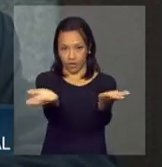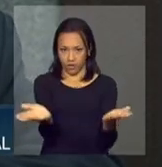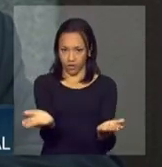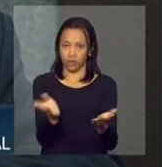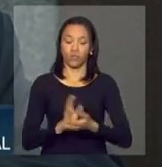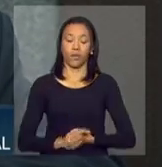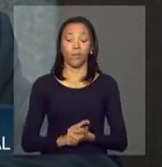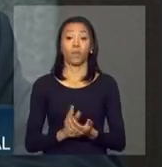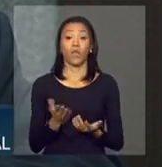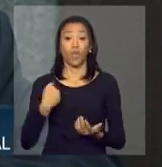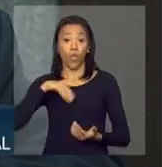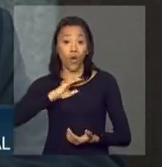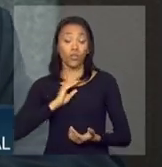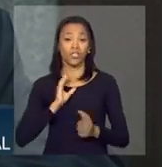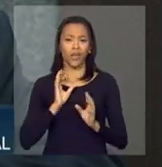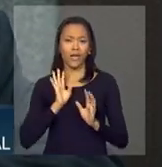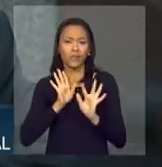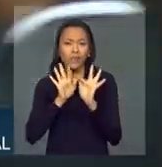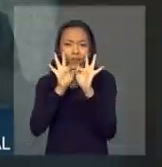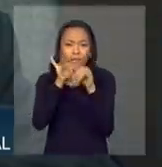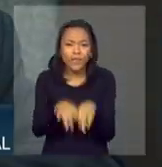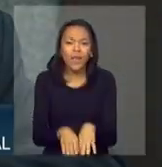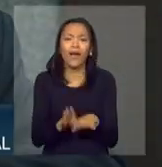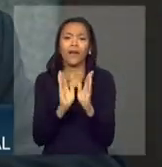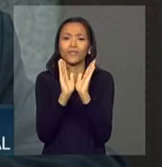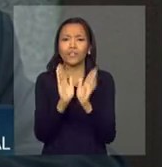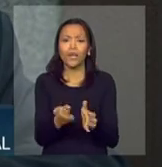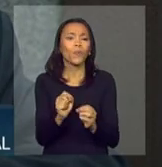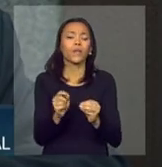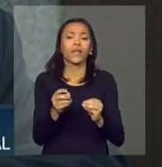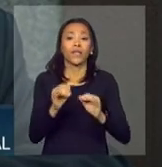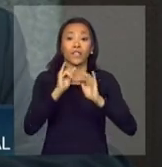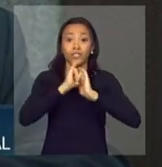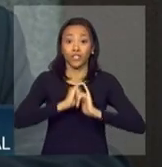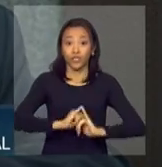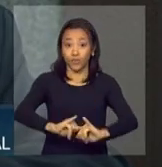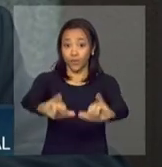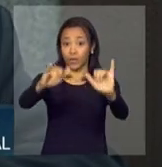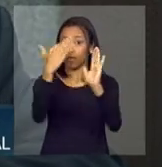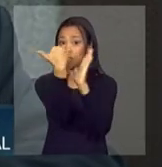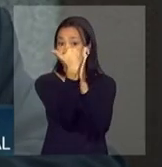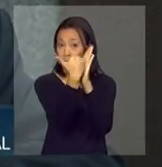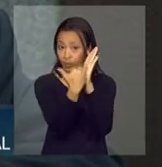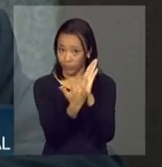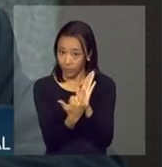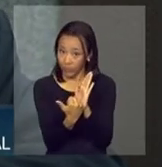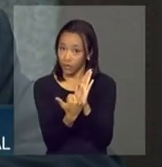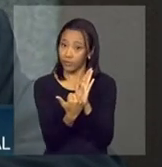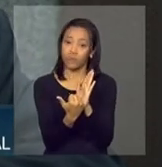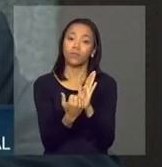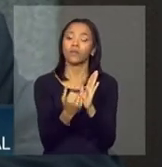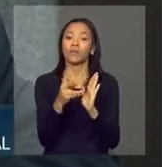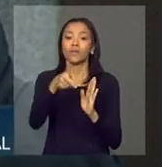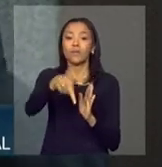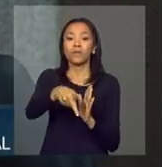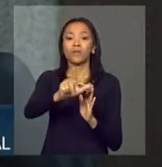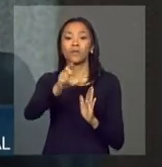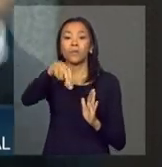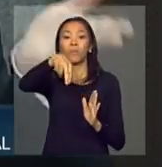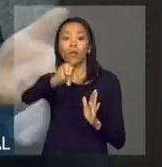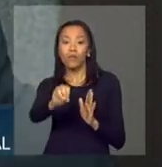de acertos e encaminhamentos para o lançamento do plano. A ideia, já